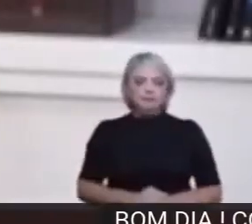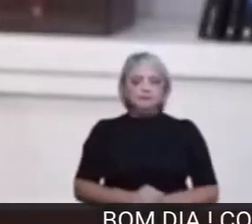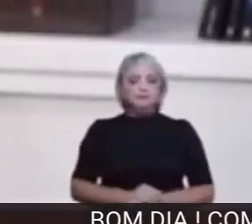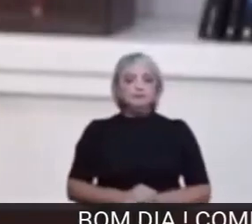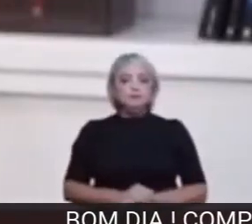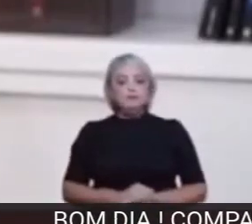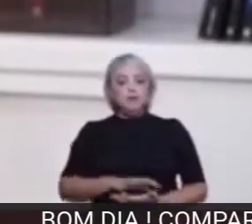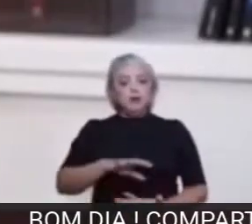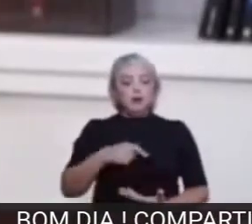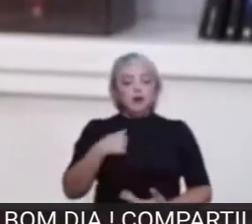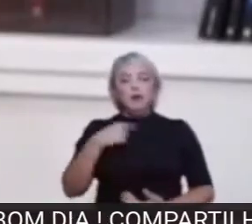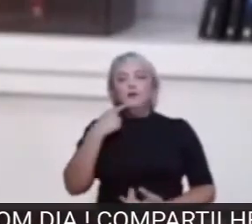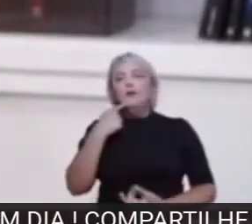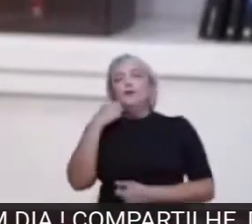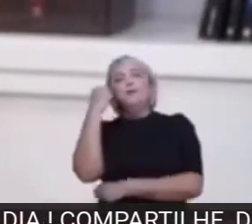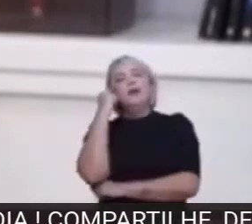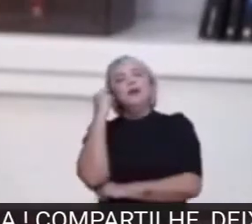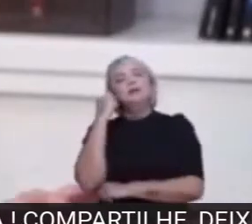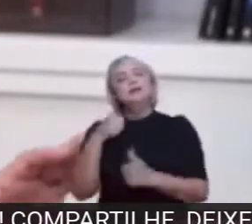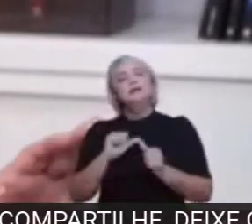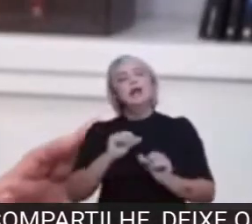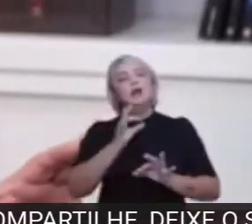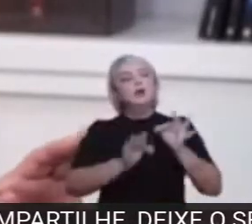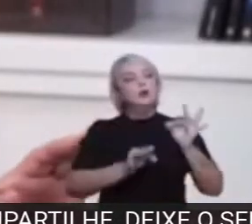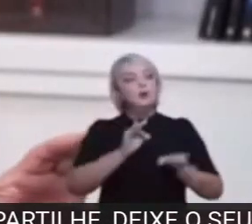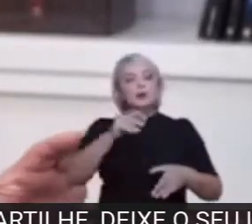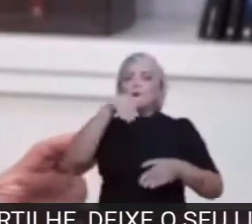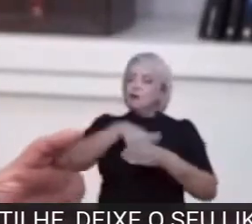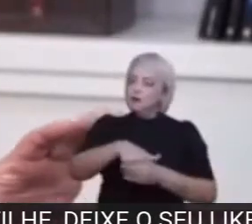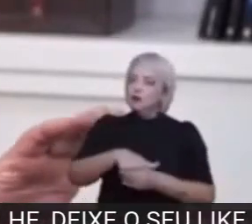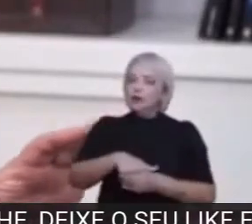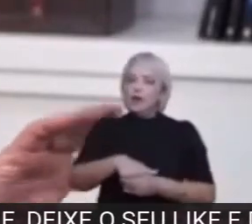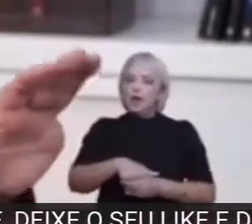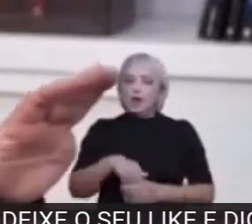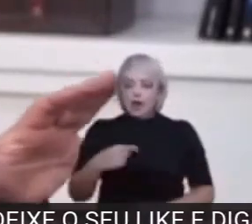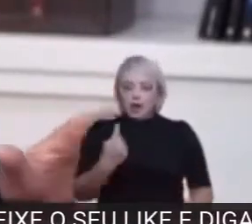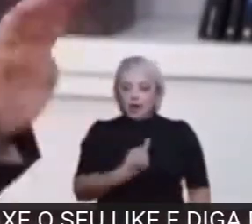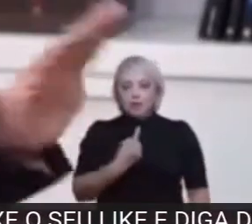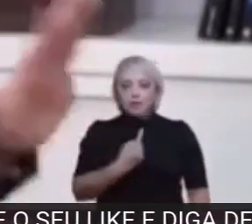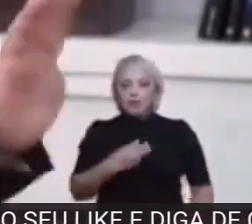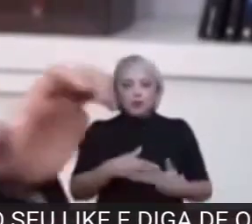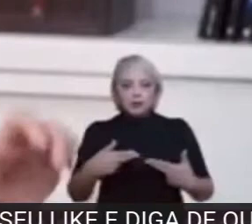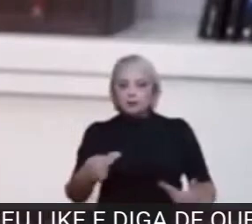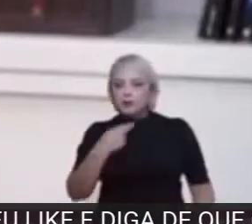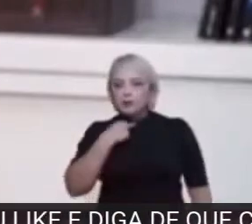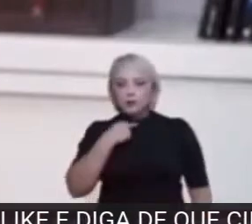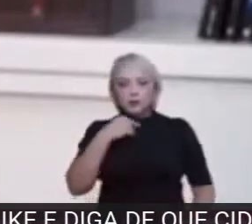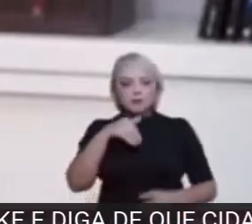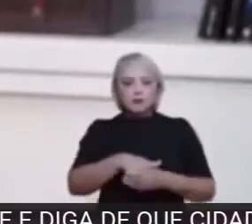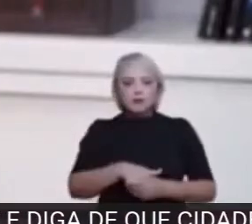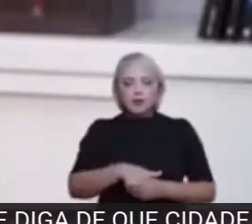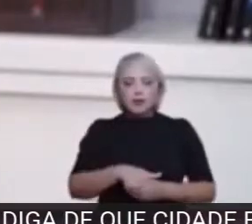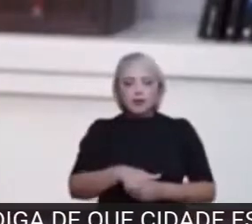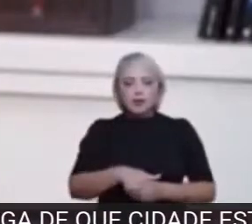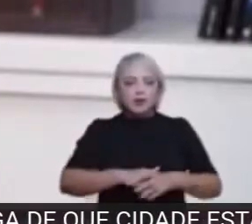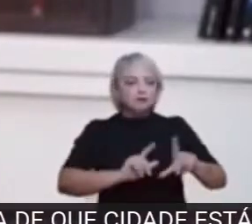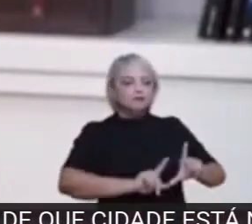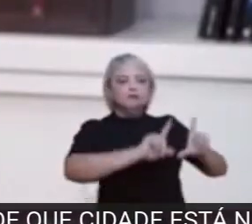Eu fico pensando que o juiz, para votar, ele, a única coisa que ele não pode votar é em função das manchetes dos jornais.